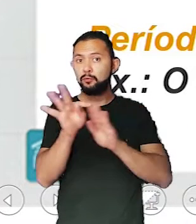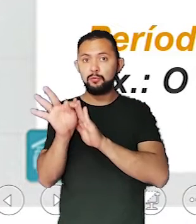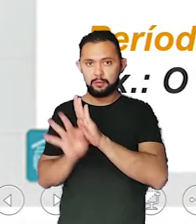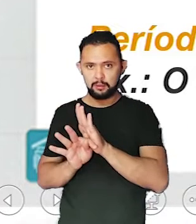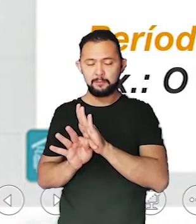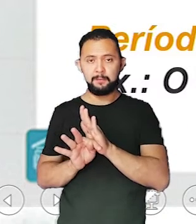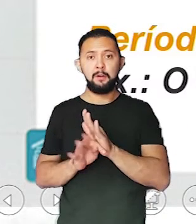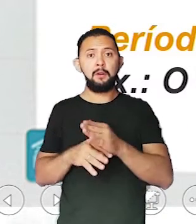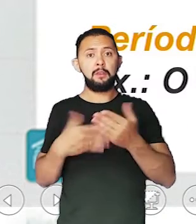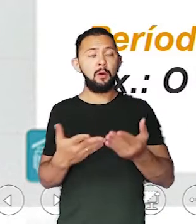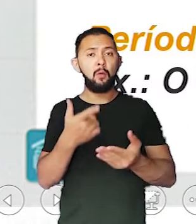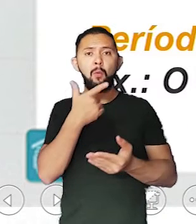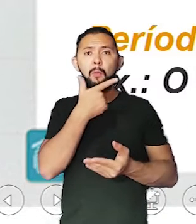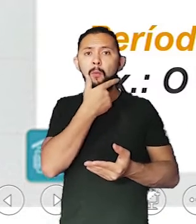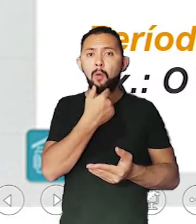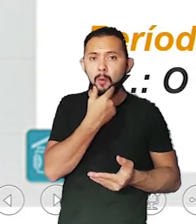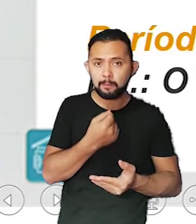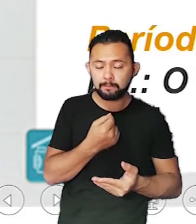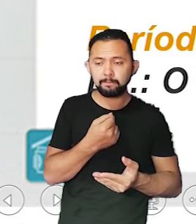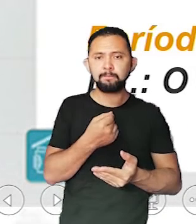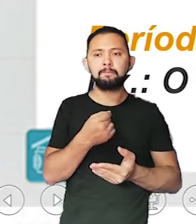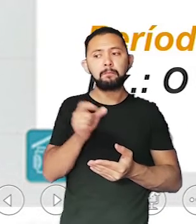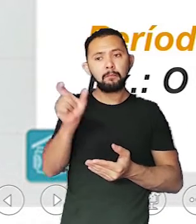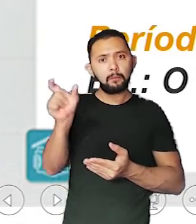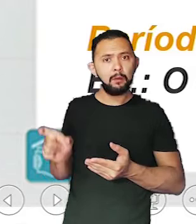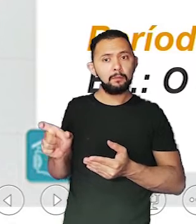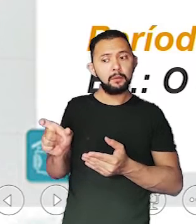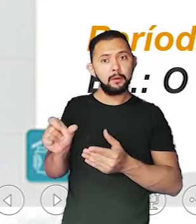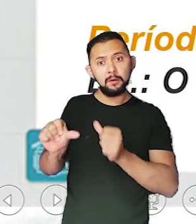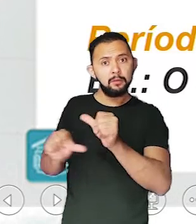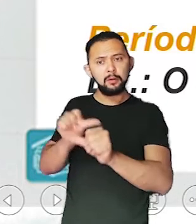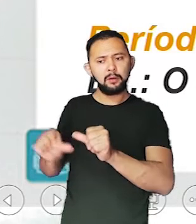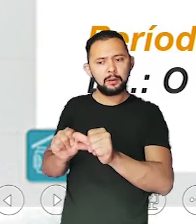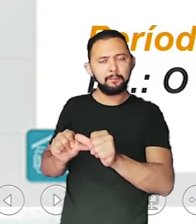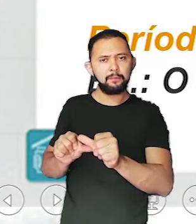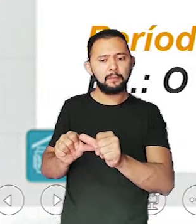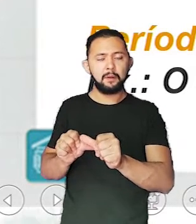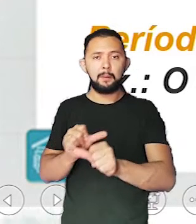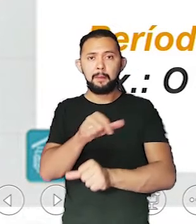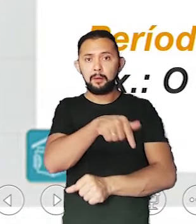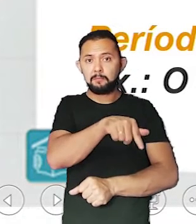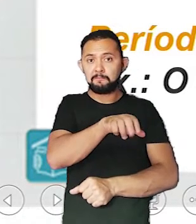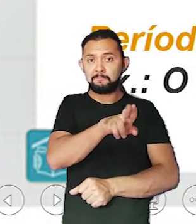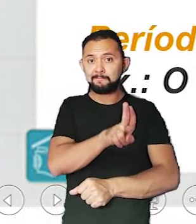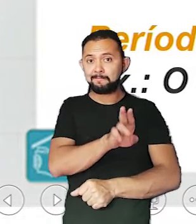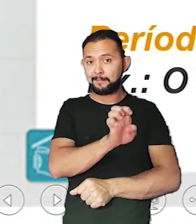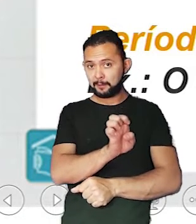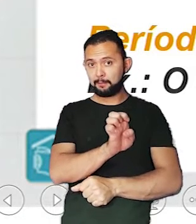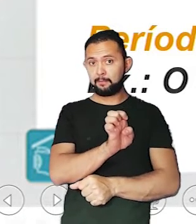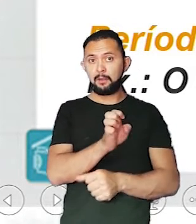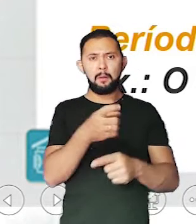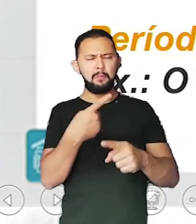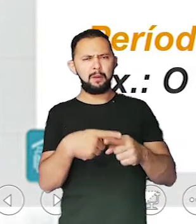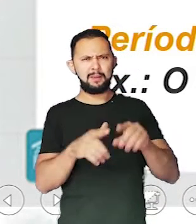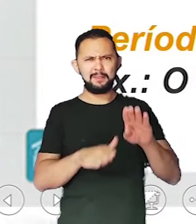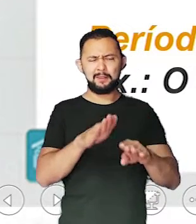ele retoma o próprio homem, certo? Para eu não ter que repetir o homem veio a cavalo, parou, né? Fica estranho isso